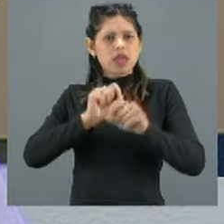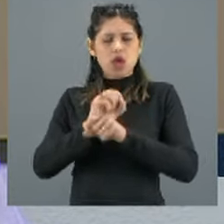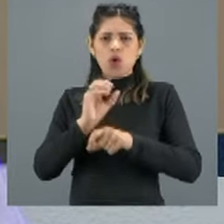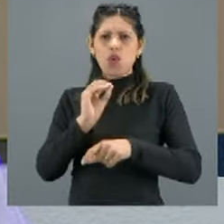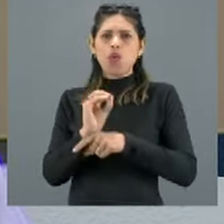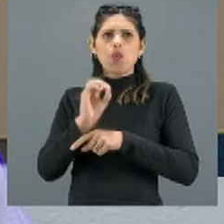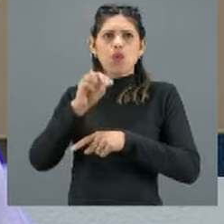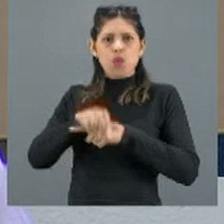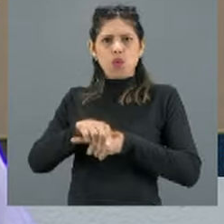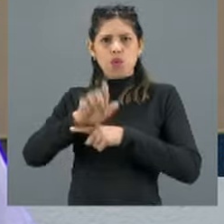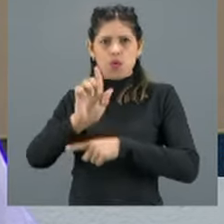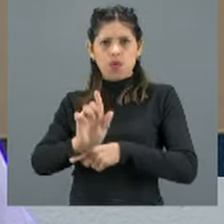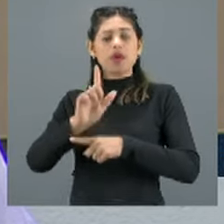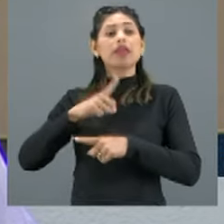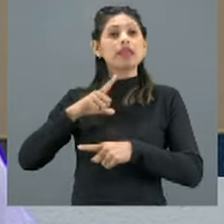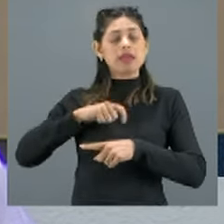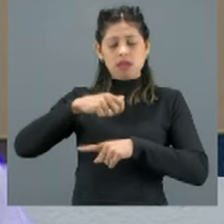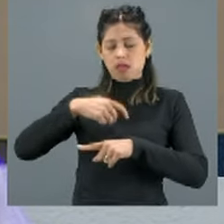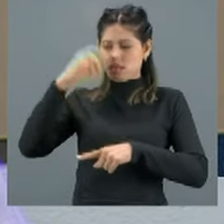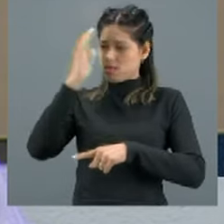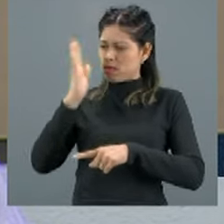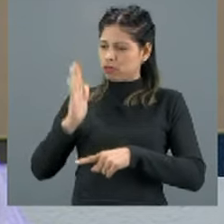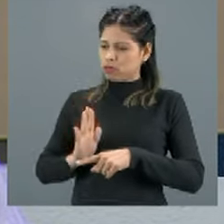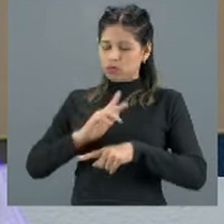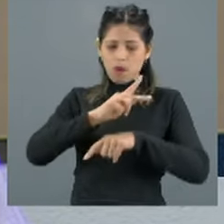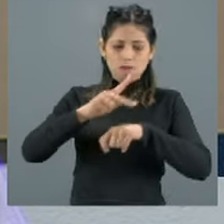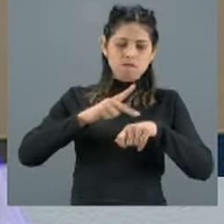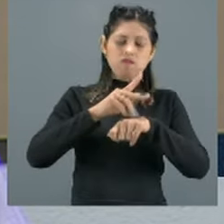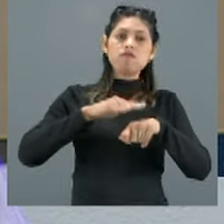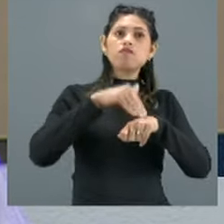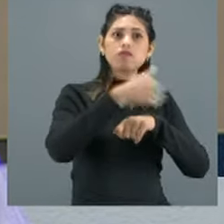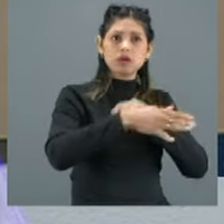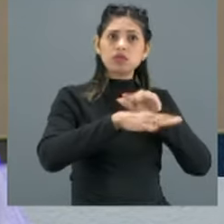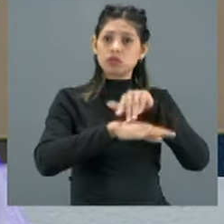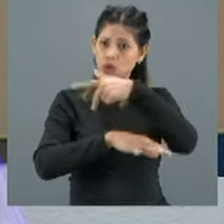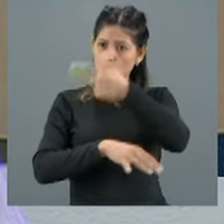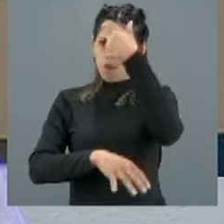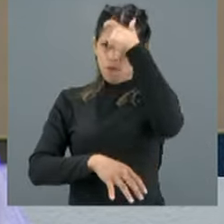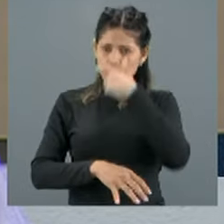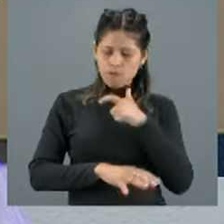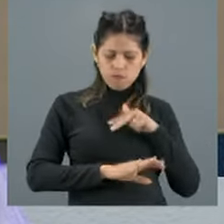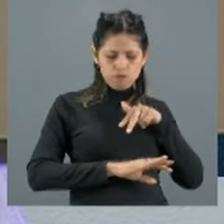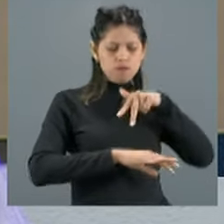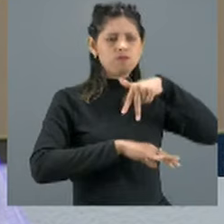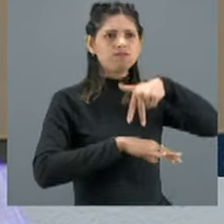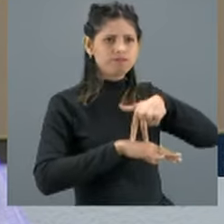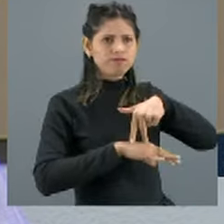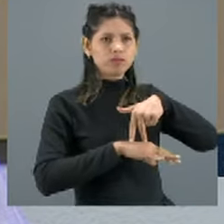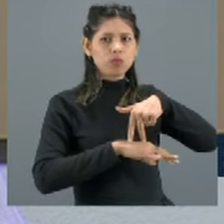e internacionais. Eu venho sempre